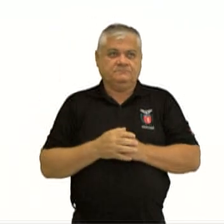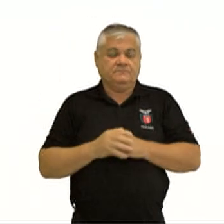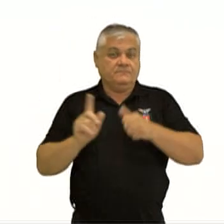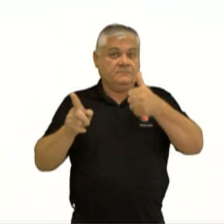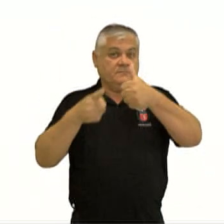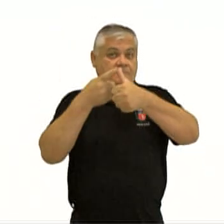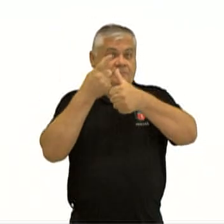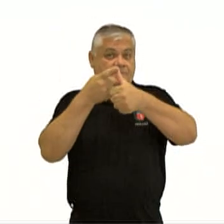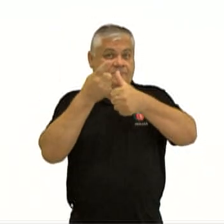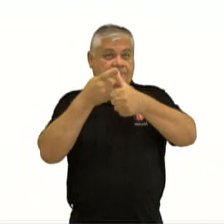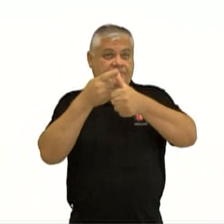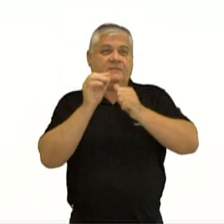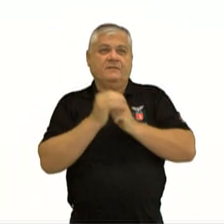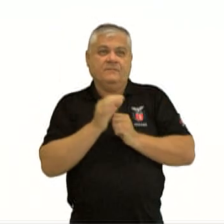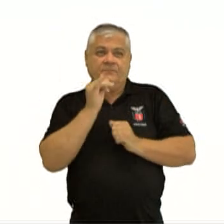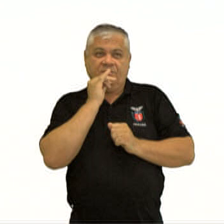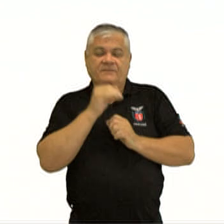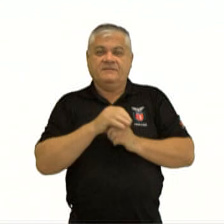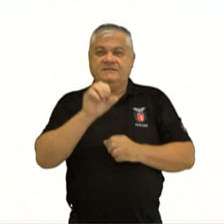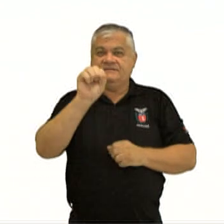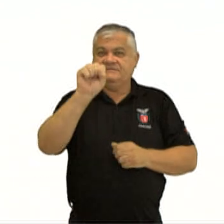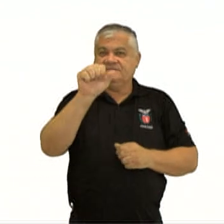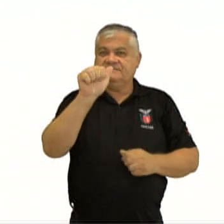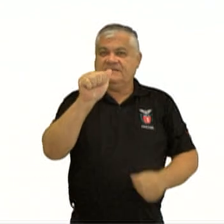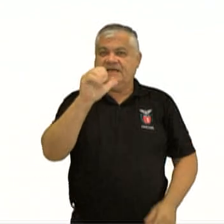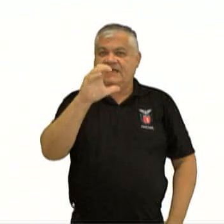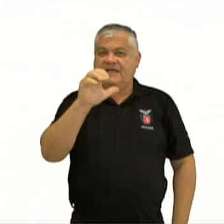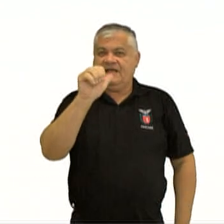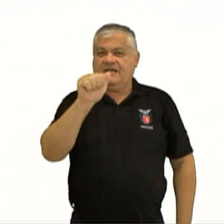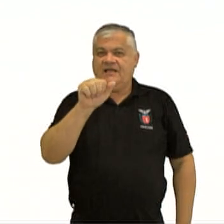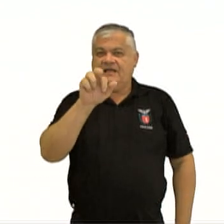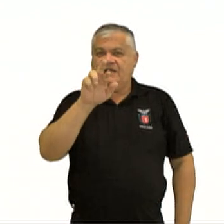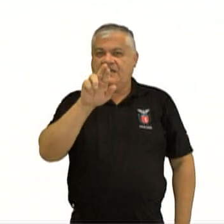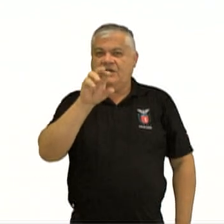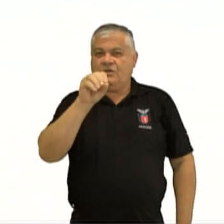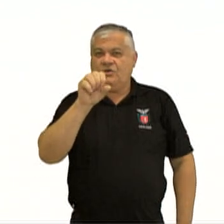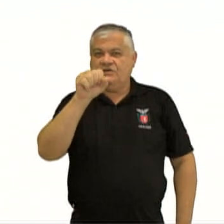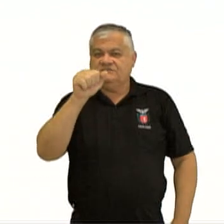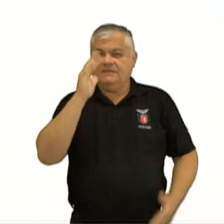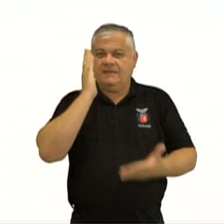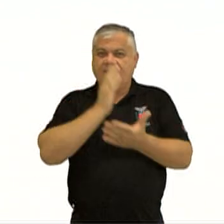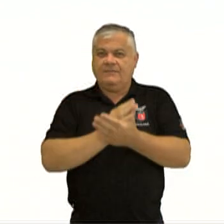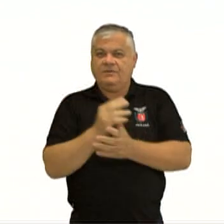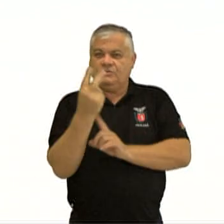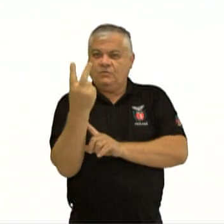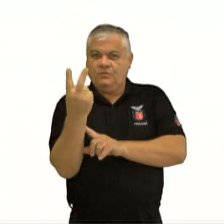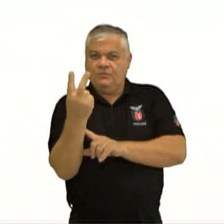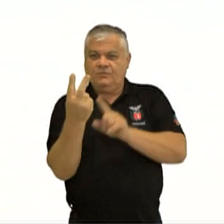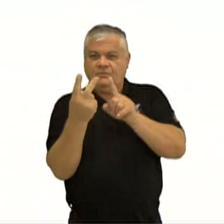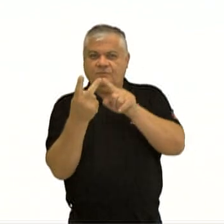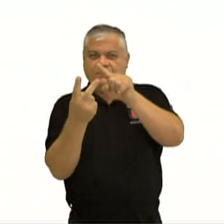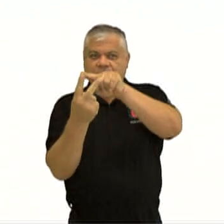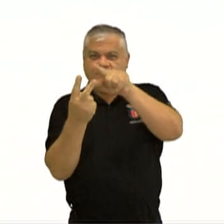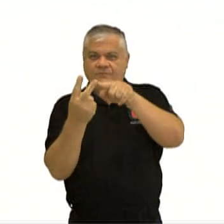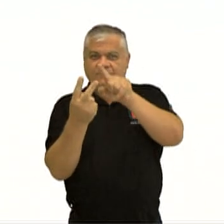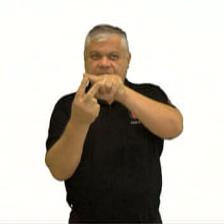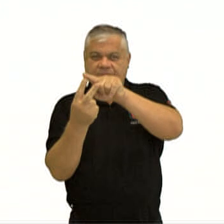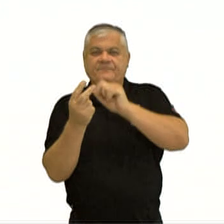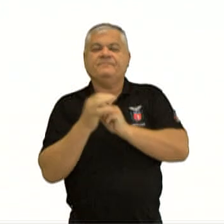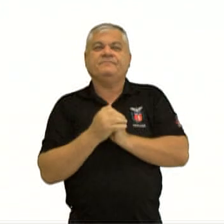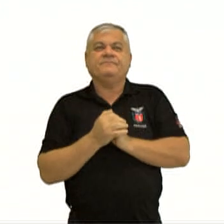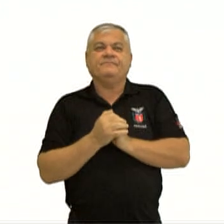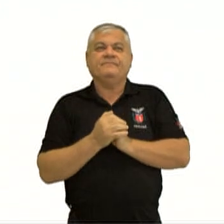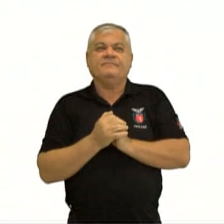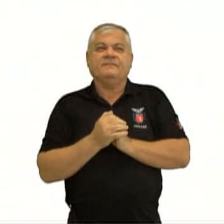processo digestivo. Então nós temos a sacarose e depois quebrada em duas partezinhas, que seria no final do esquema.